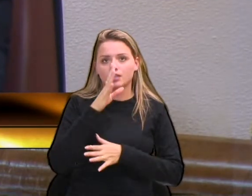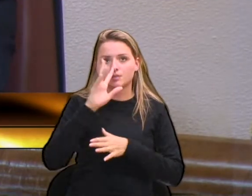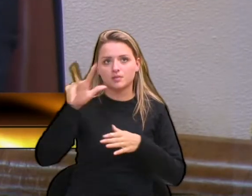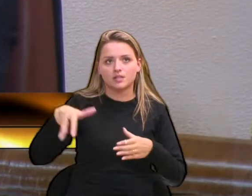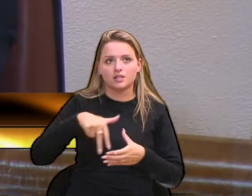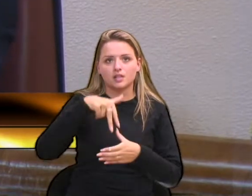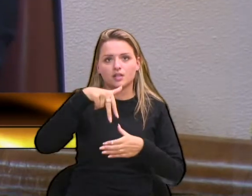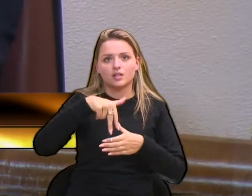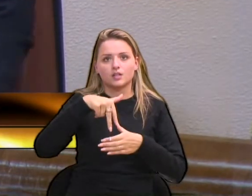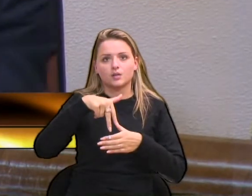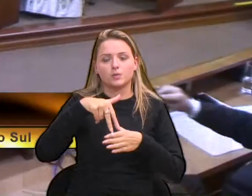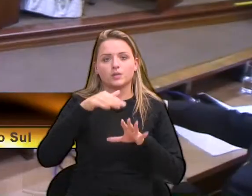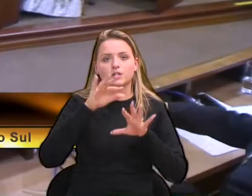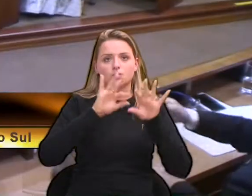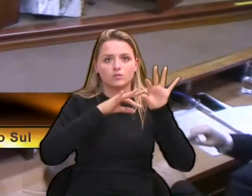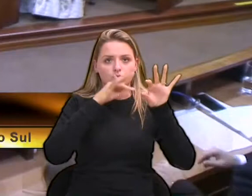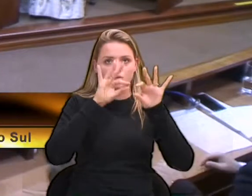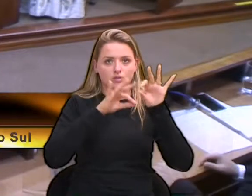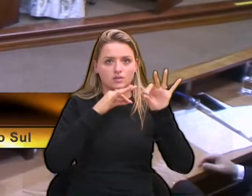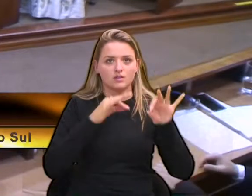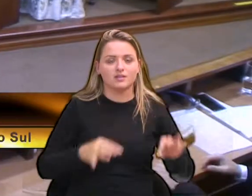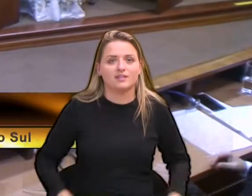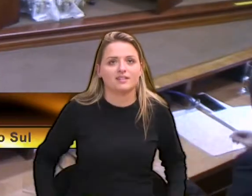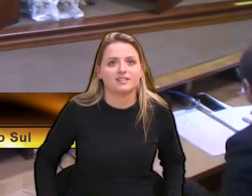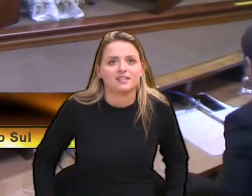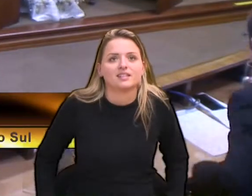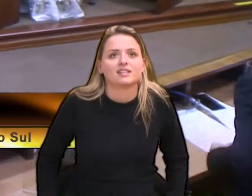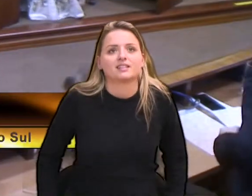execução do hino de Caxias.